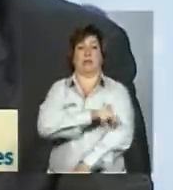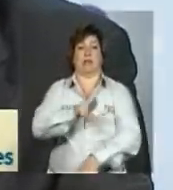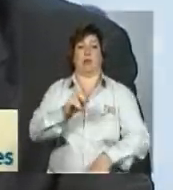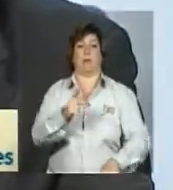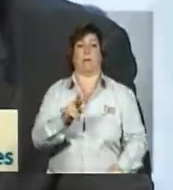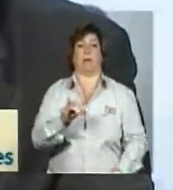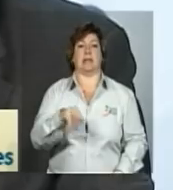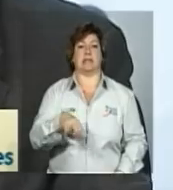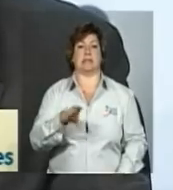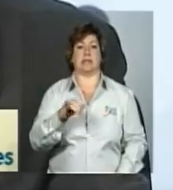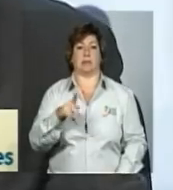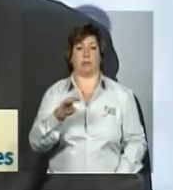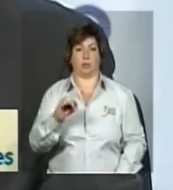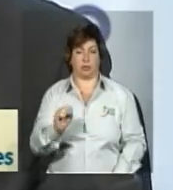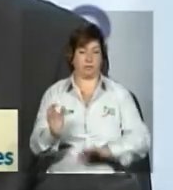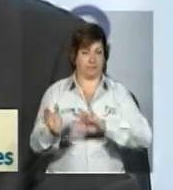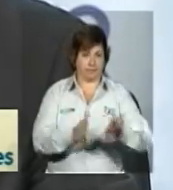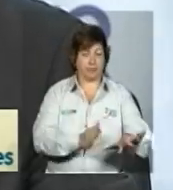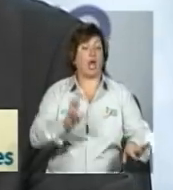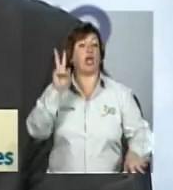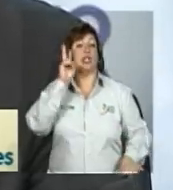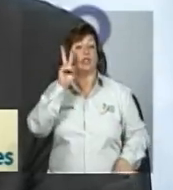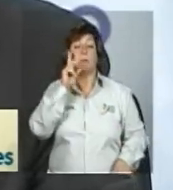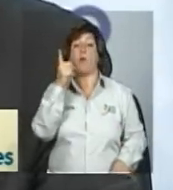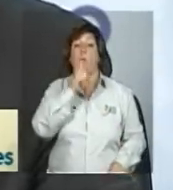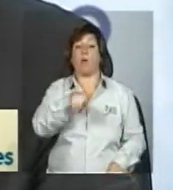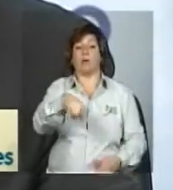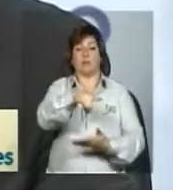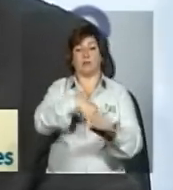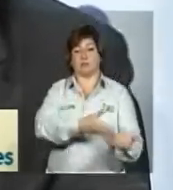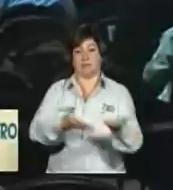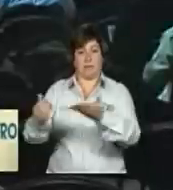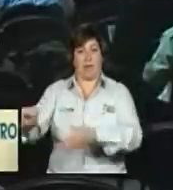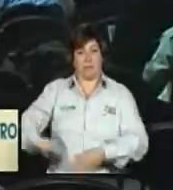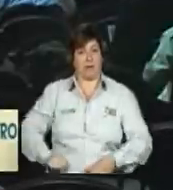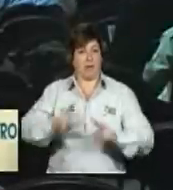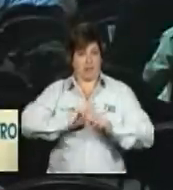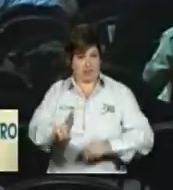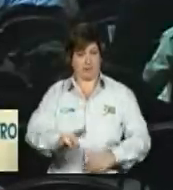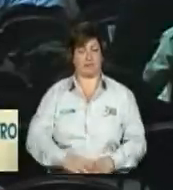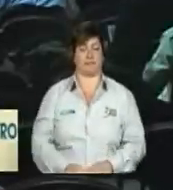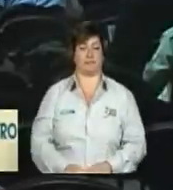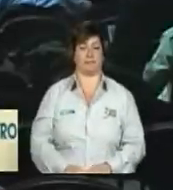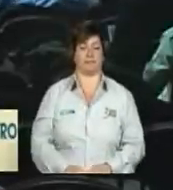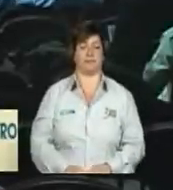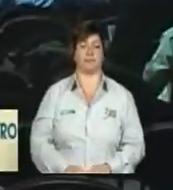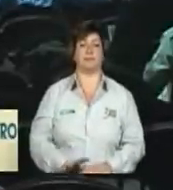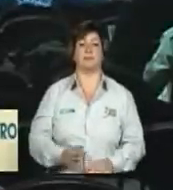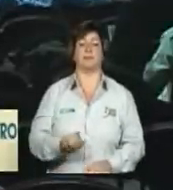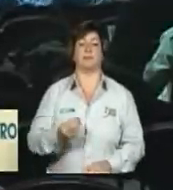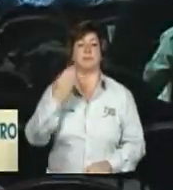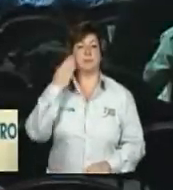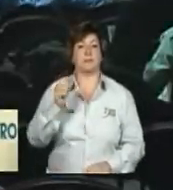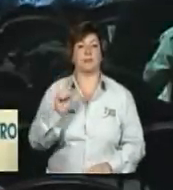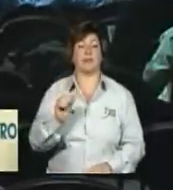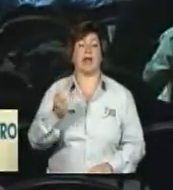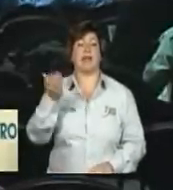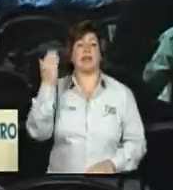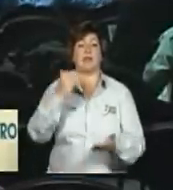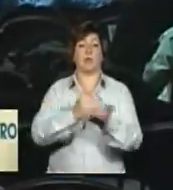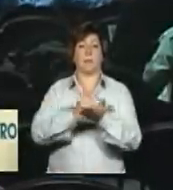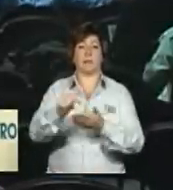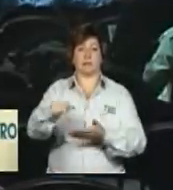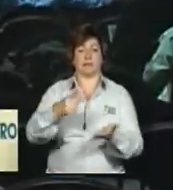Sobre acesso a documentos, eu vou passar a palavra ao embaixador Figueiredo. Muito obrigado. Desde o início